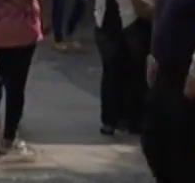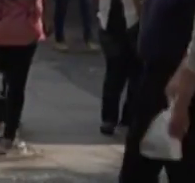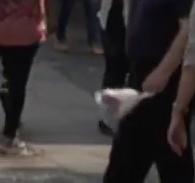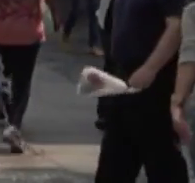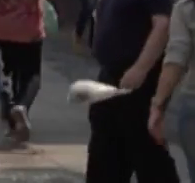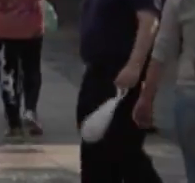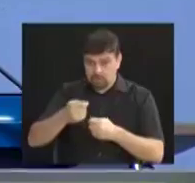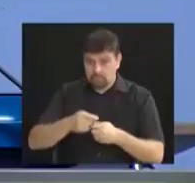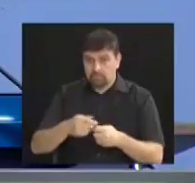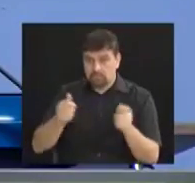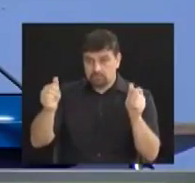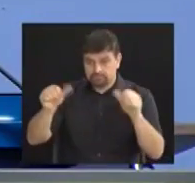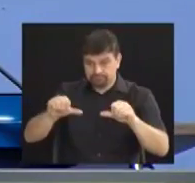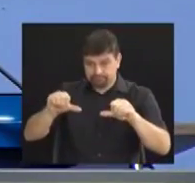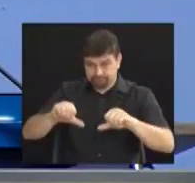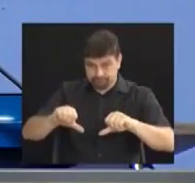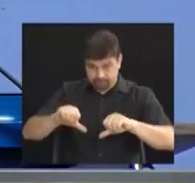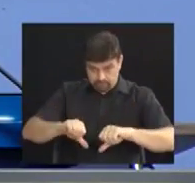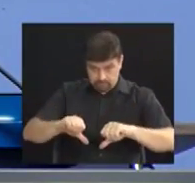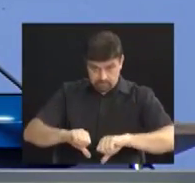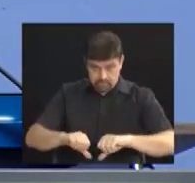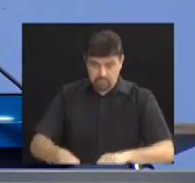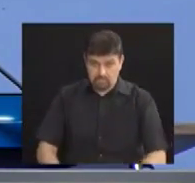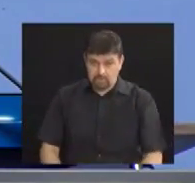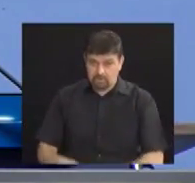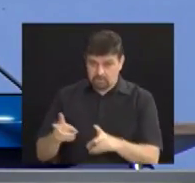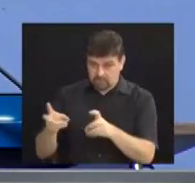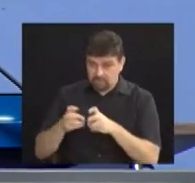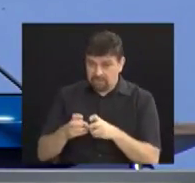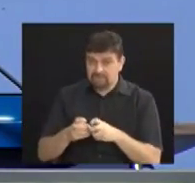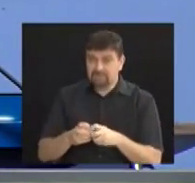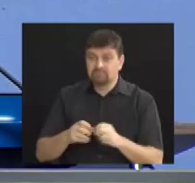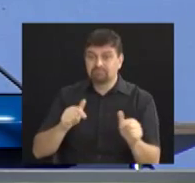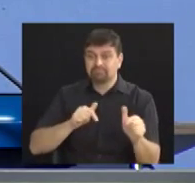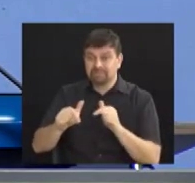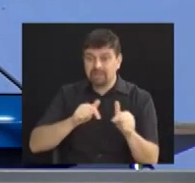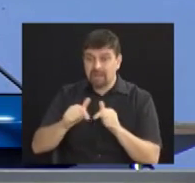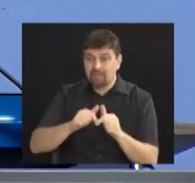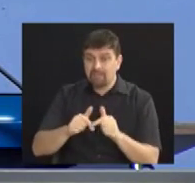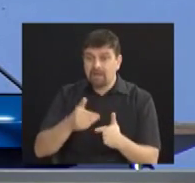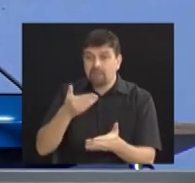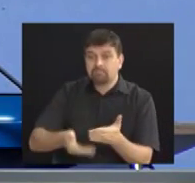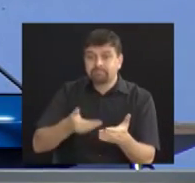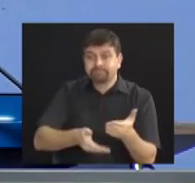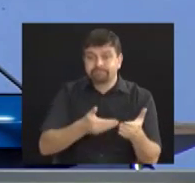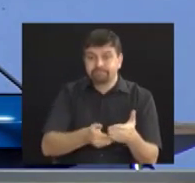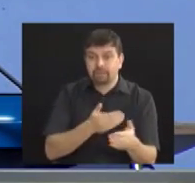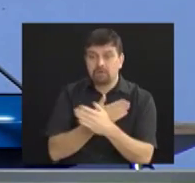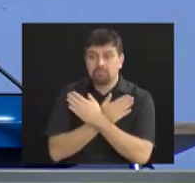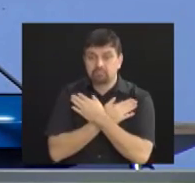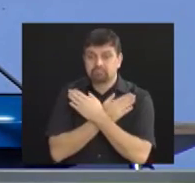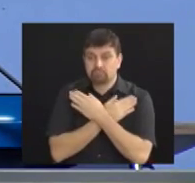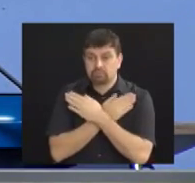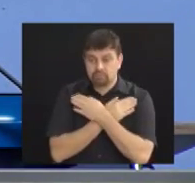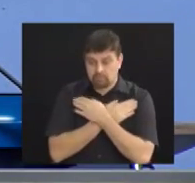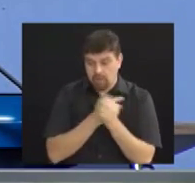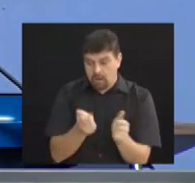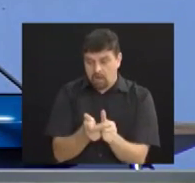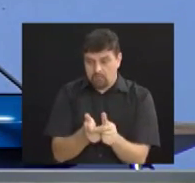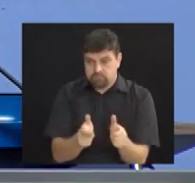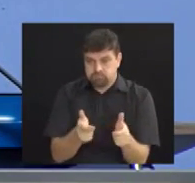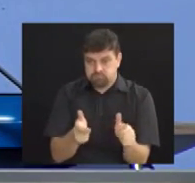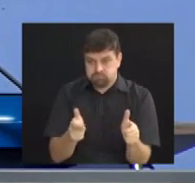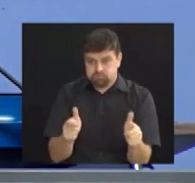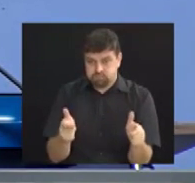suas preocupações. Vejo o grande aumento de desemprego e esse aumento de desemprego tende,